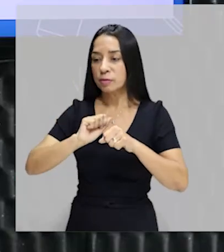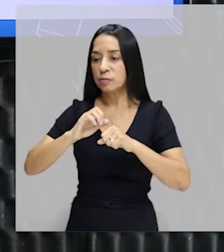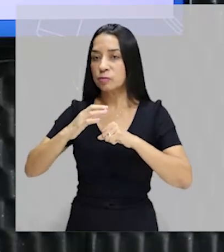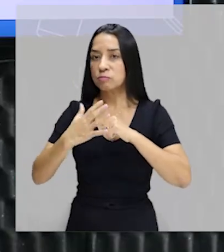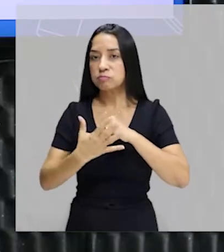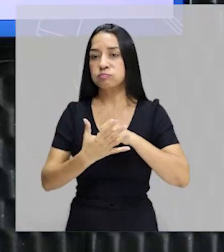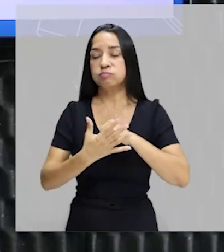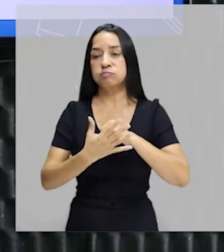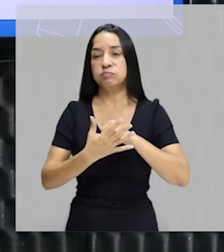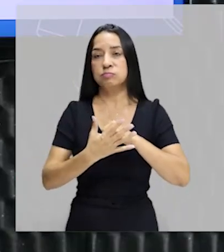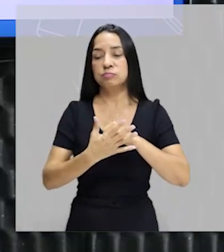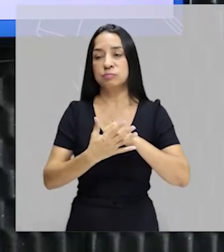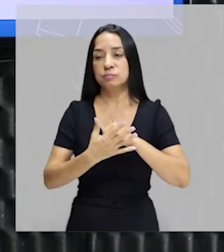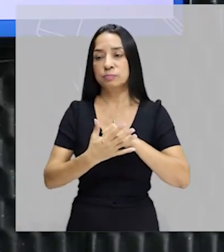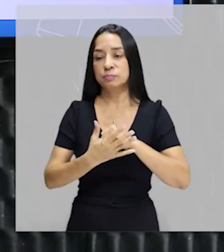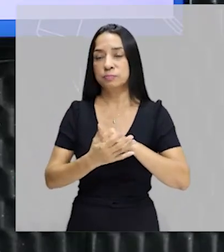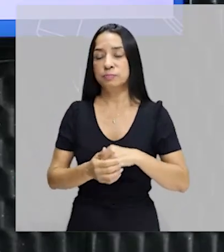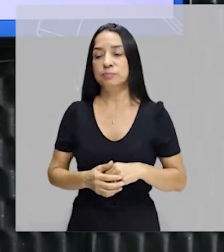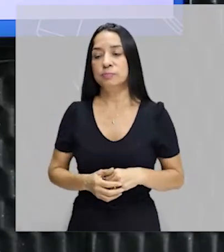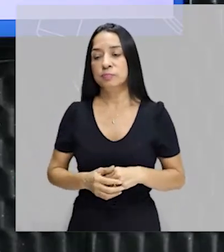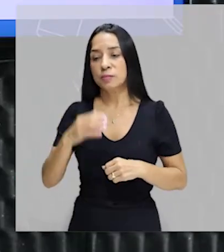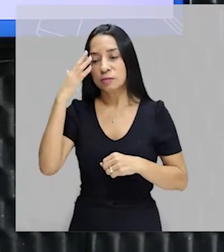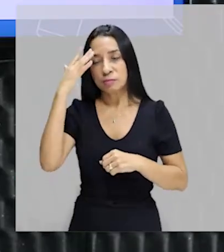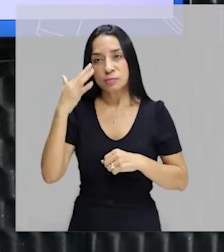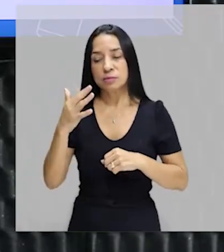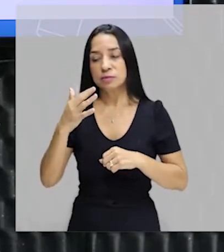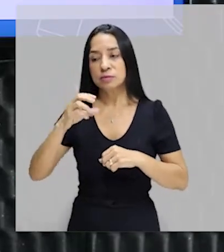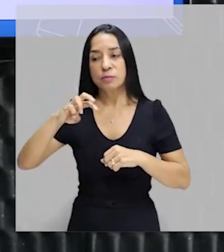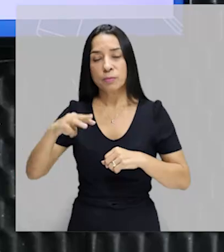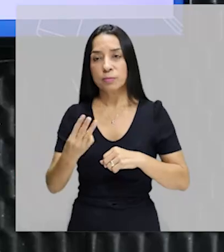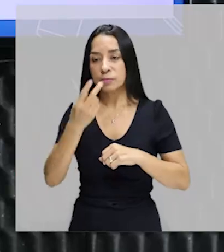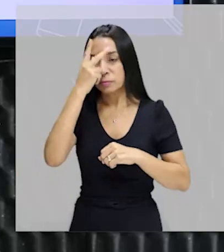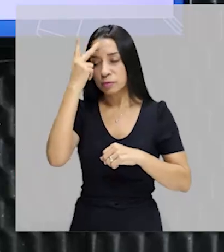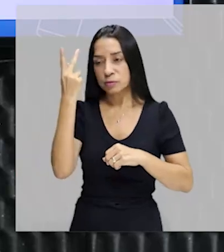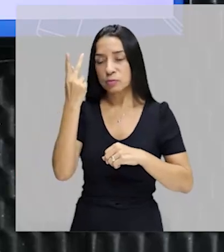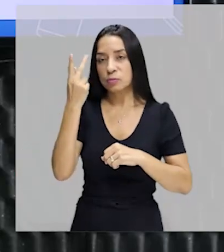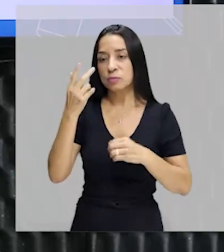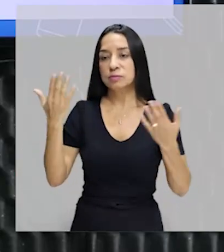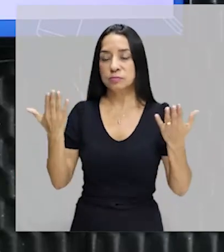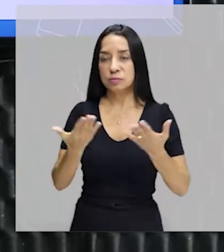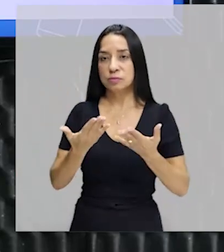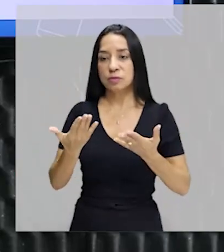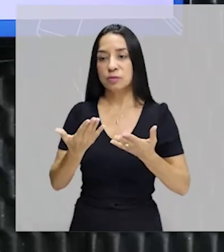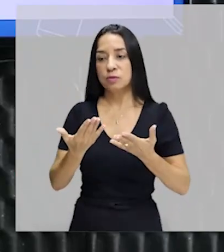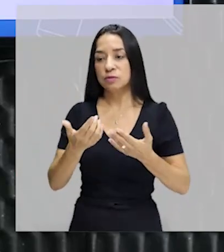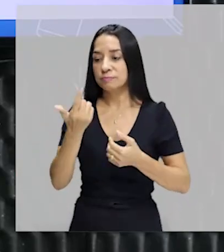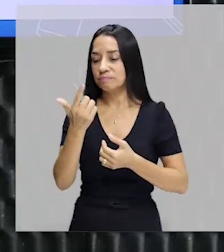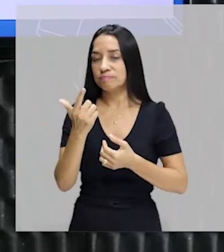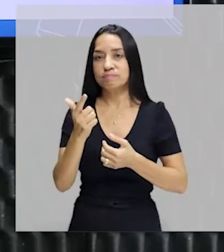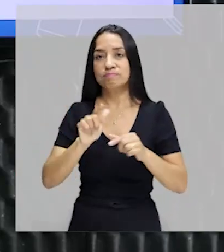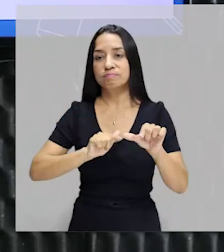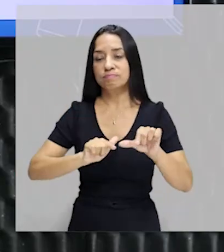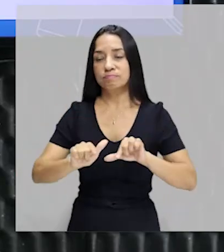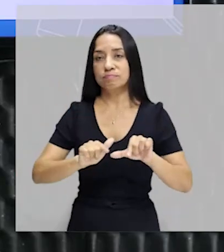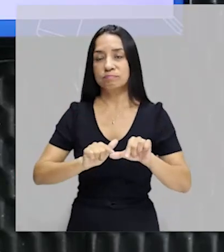ainda muito mais. Imagine você para esses milhões de brasileiros que hoje estão sem trabalho.